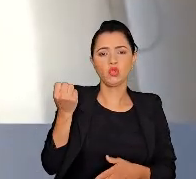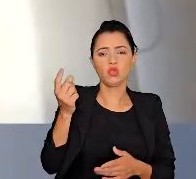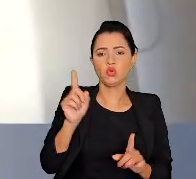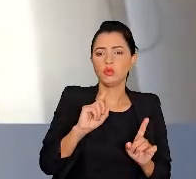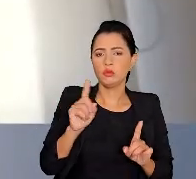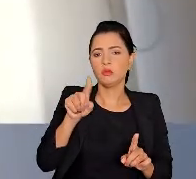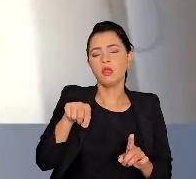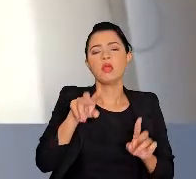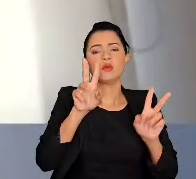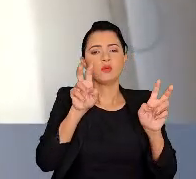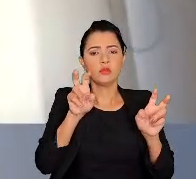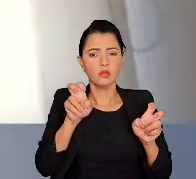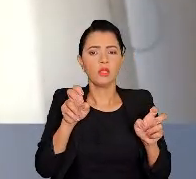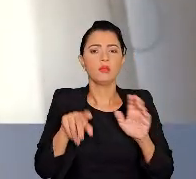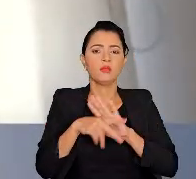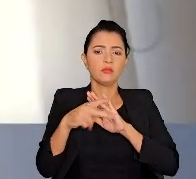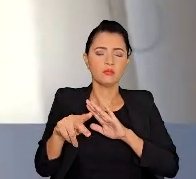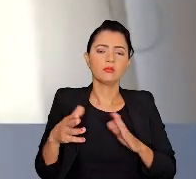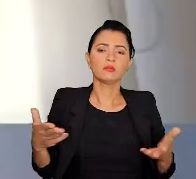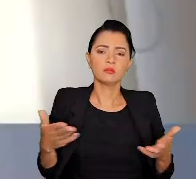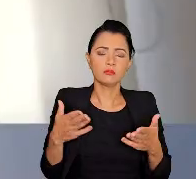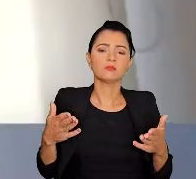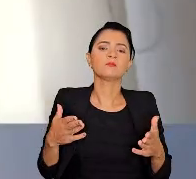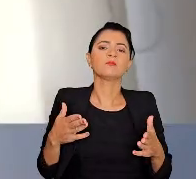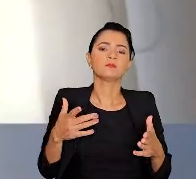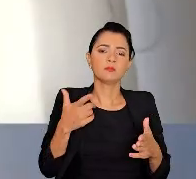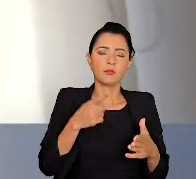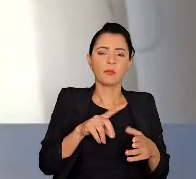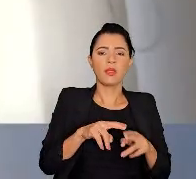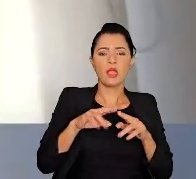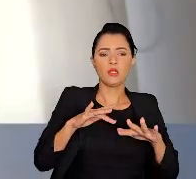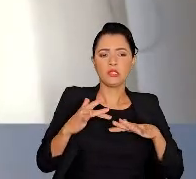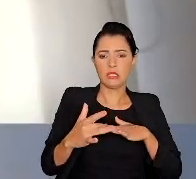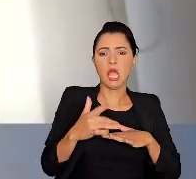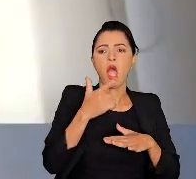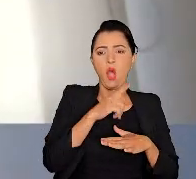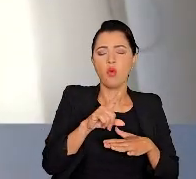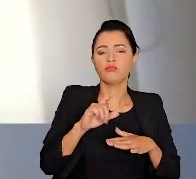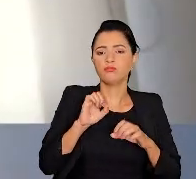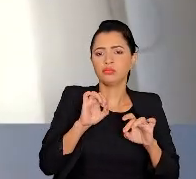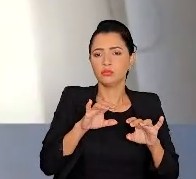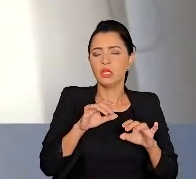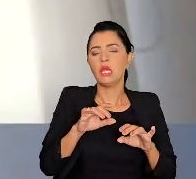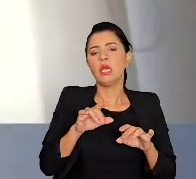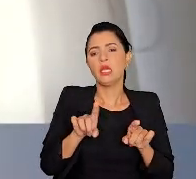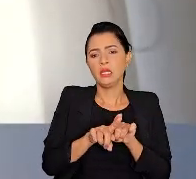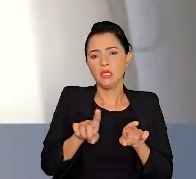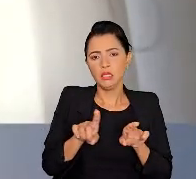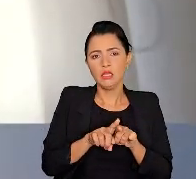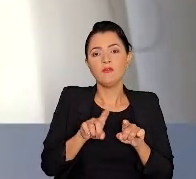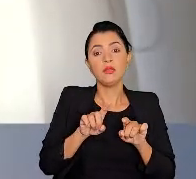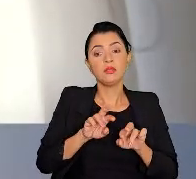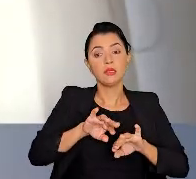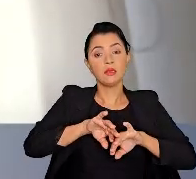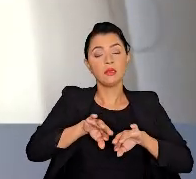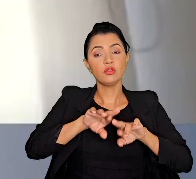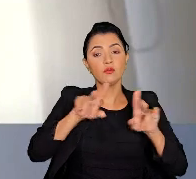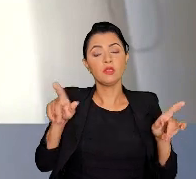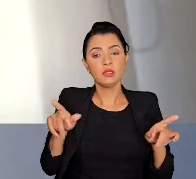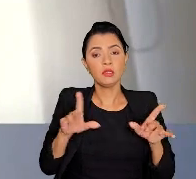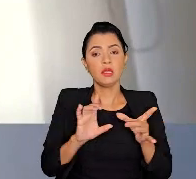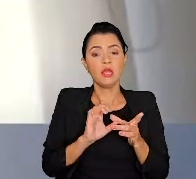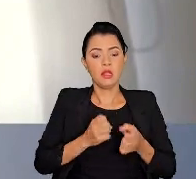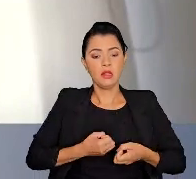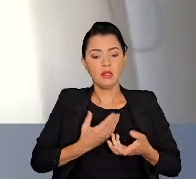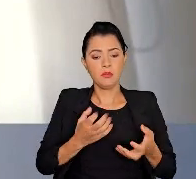da ordem do dia, potencializado pelas redes sociais, e fez também uma distinção entre liberdade de